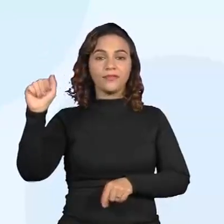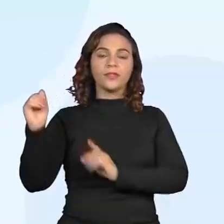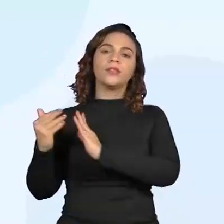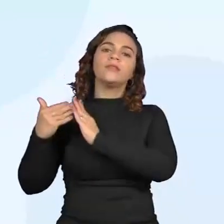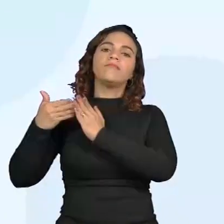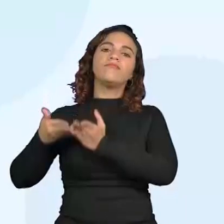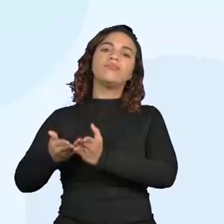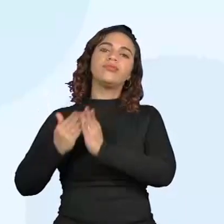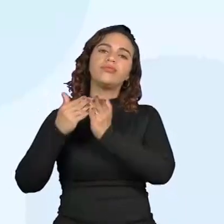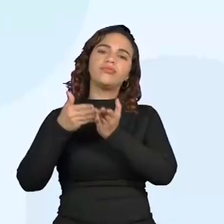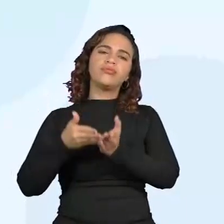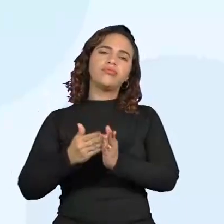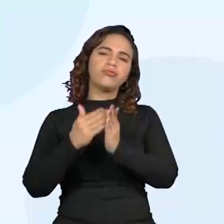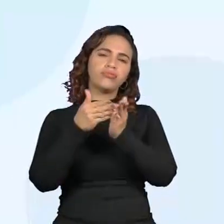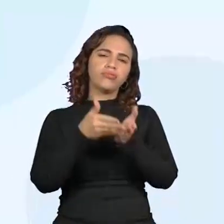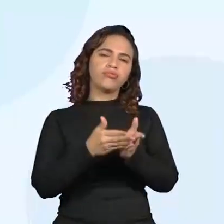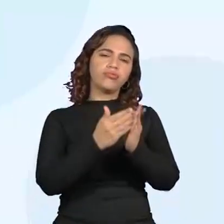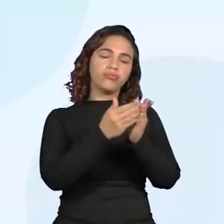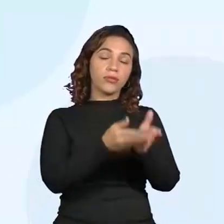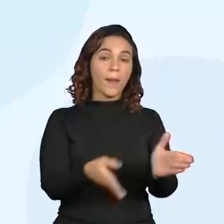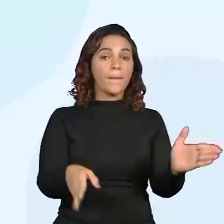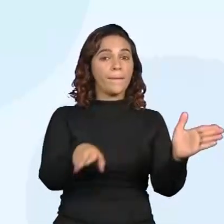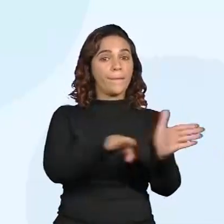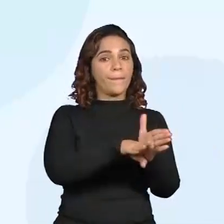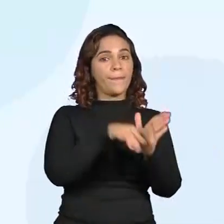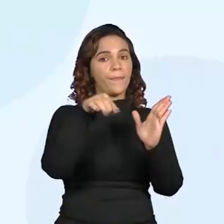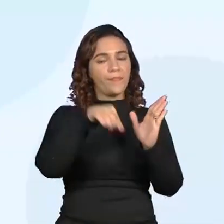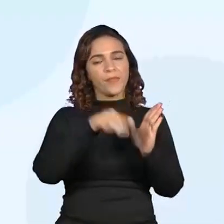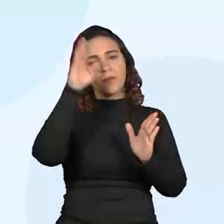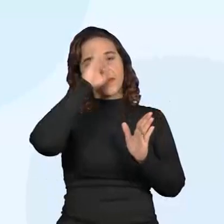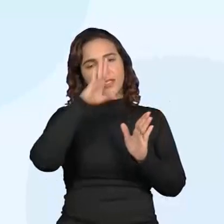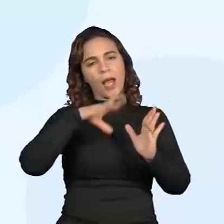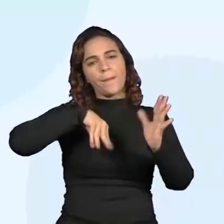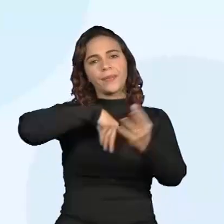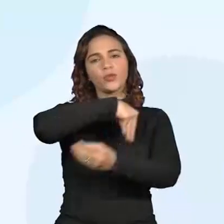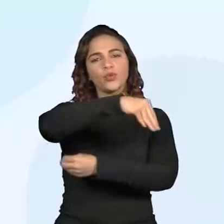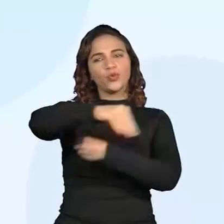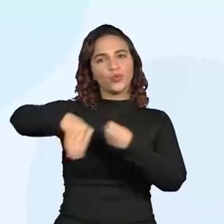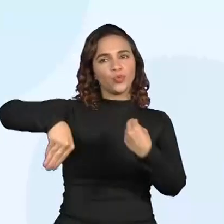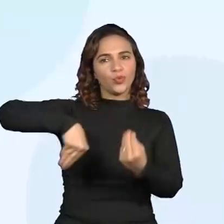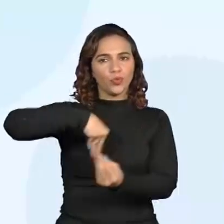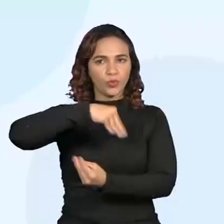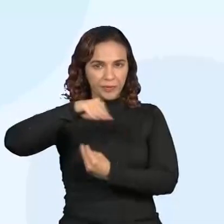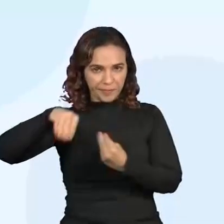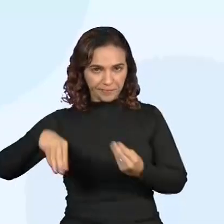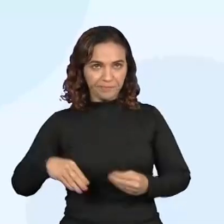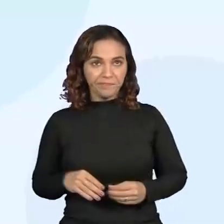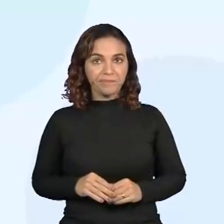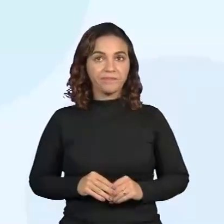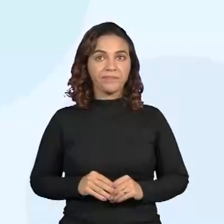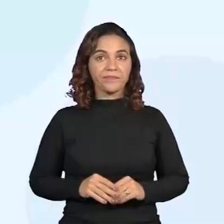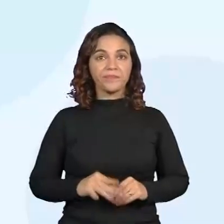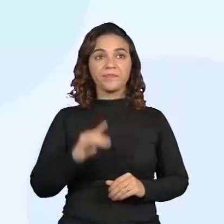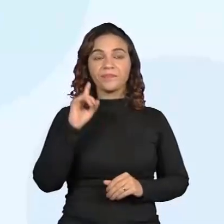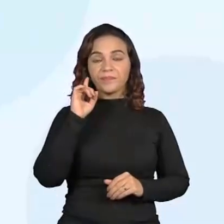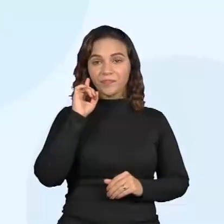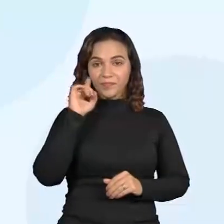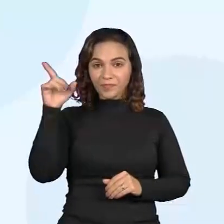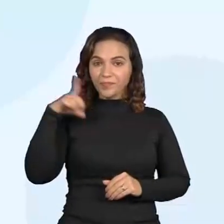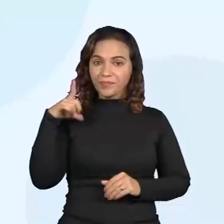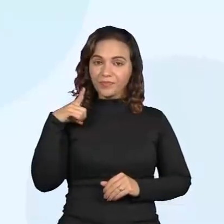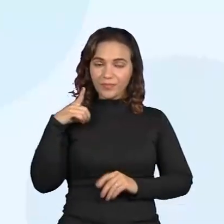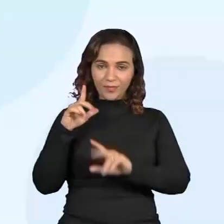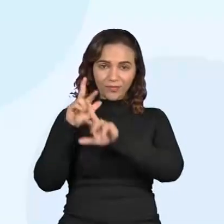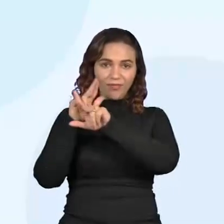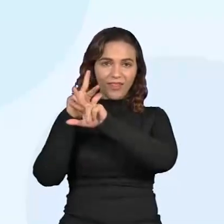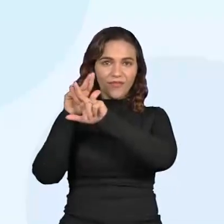povos distintos que se misturaram por aqui. Eu chamo a atenção para esta frase,